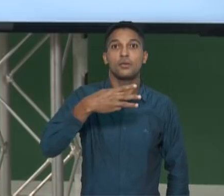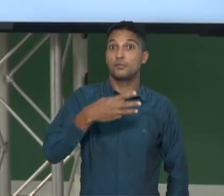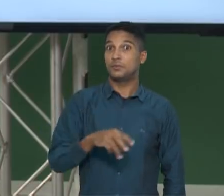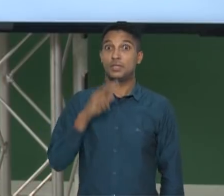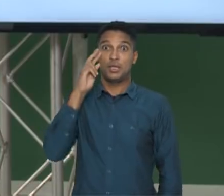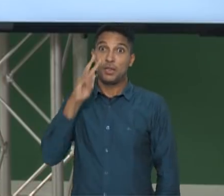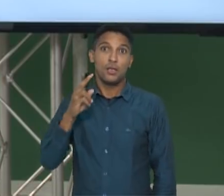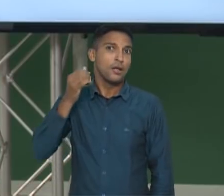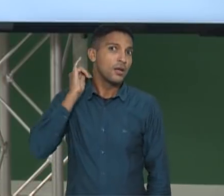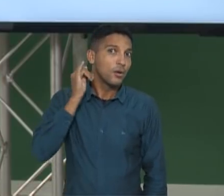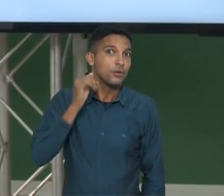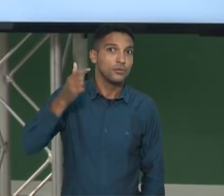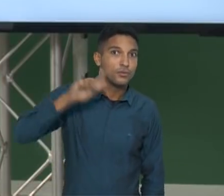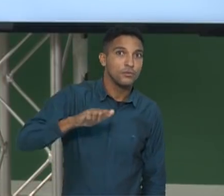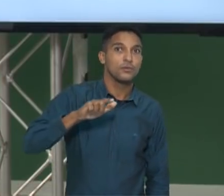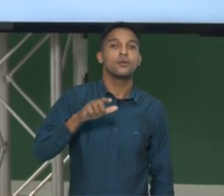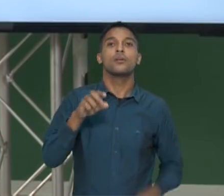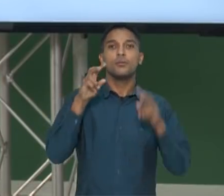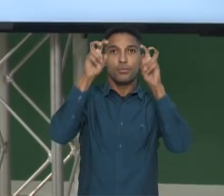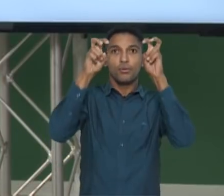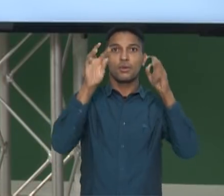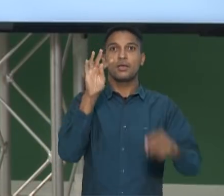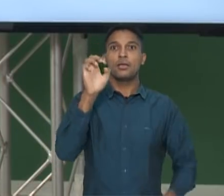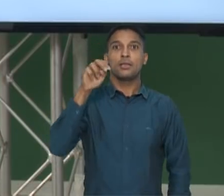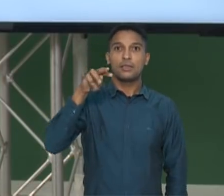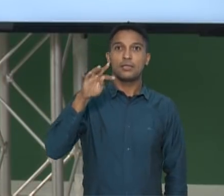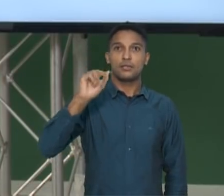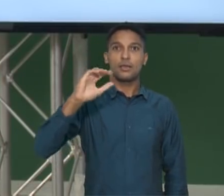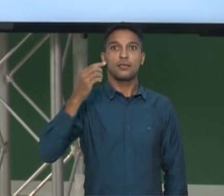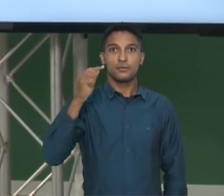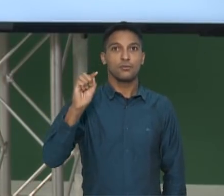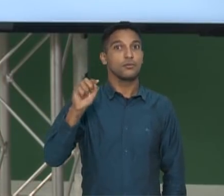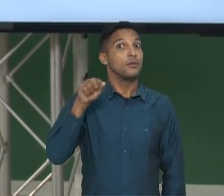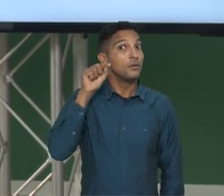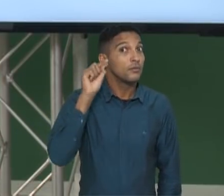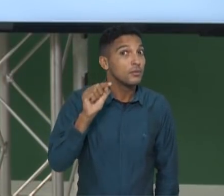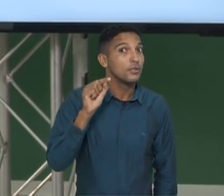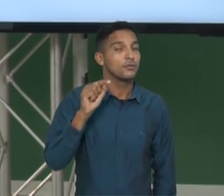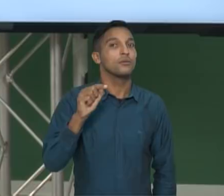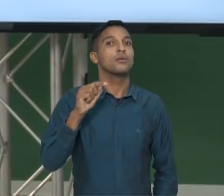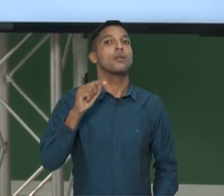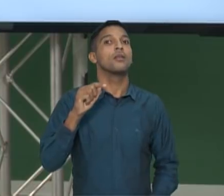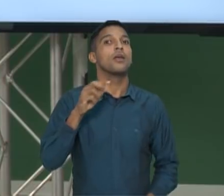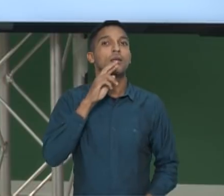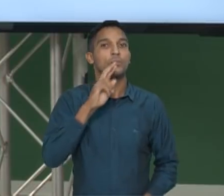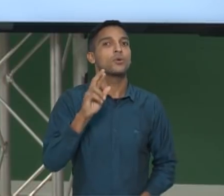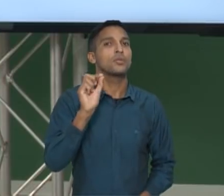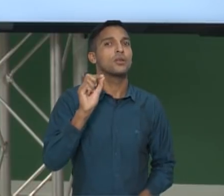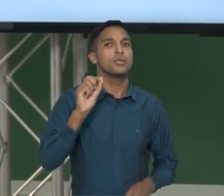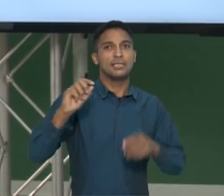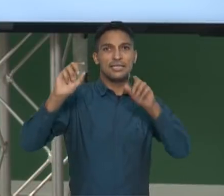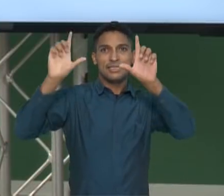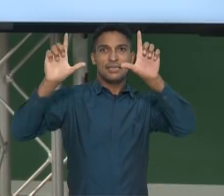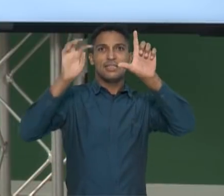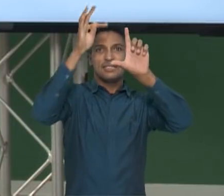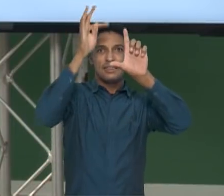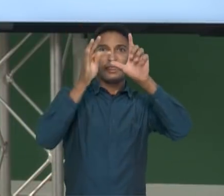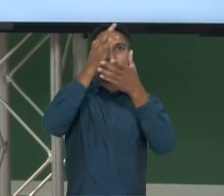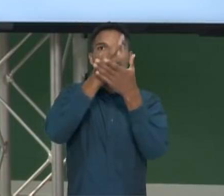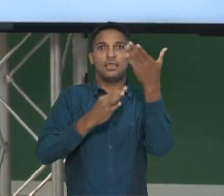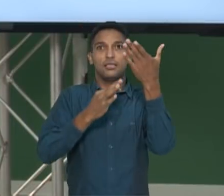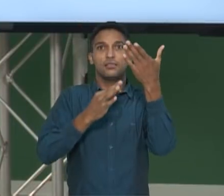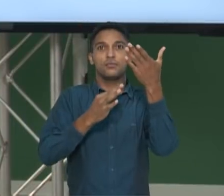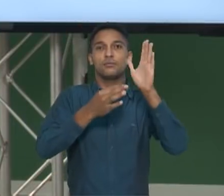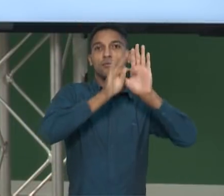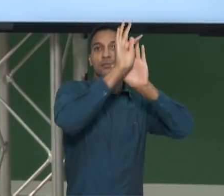conto, Tentação, e vocês vão justificar a resposta com exemplos do texto que comprovem por que